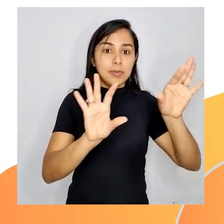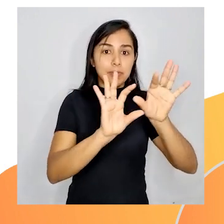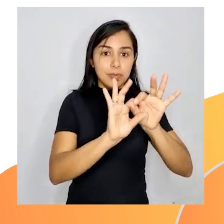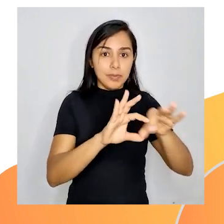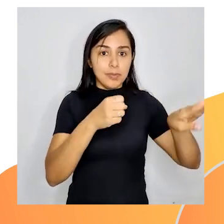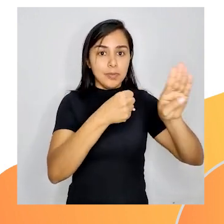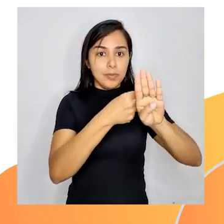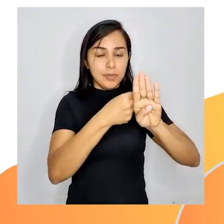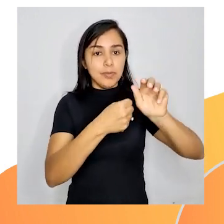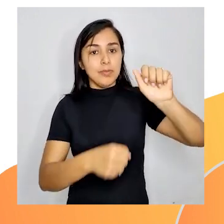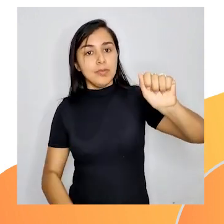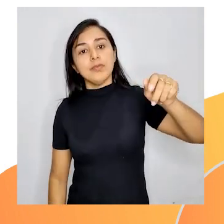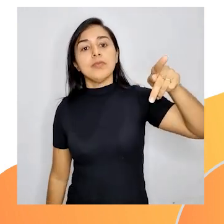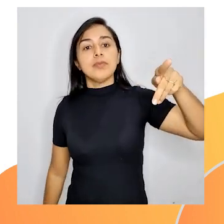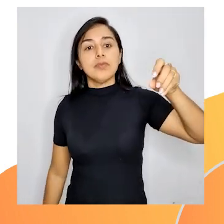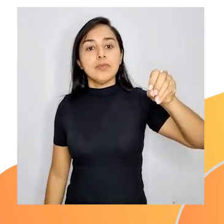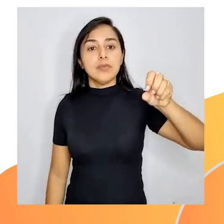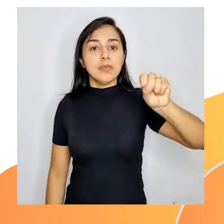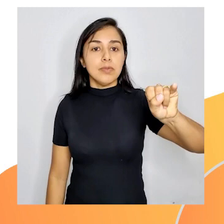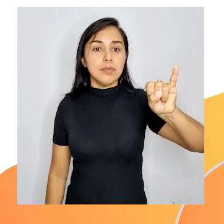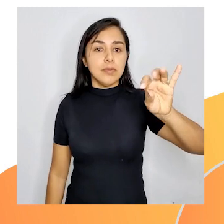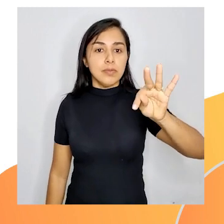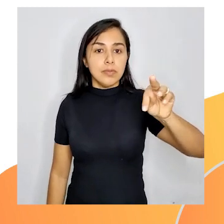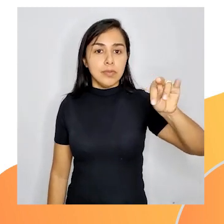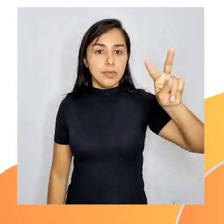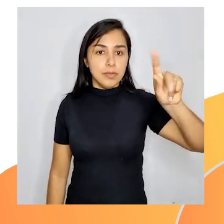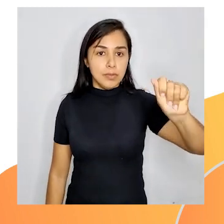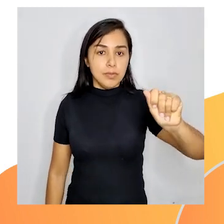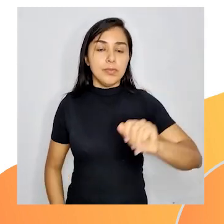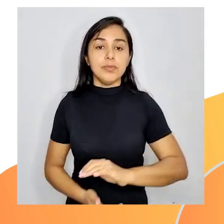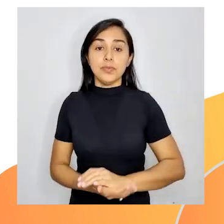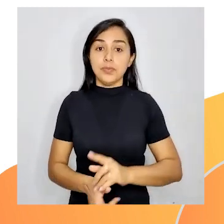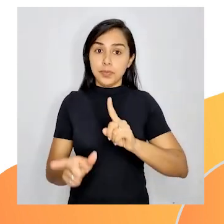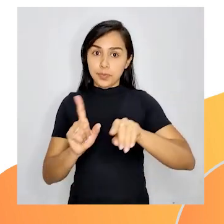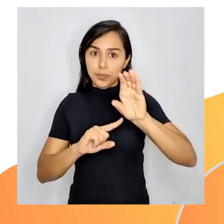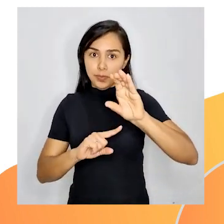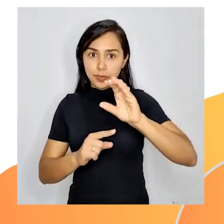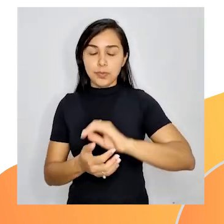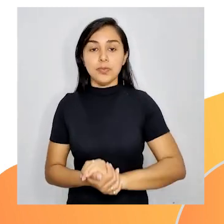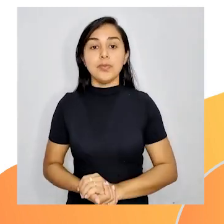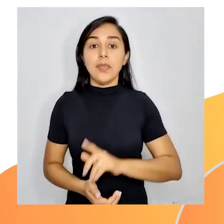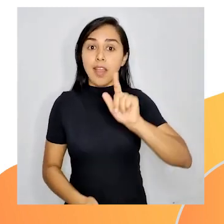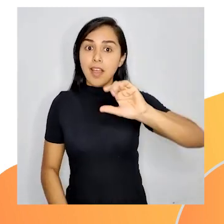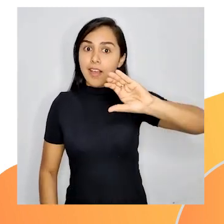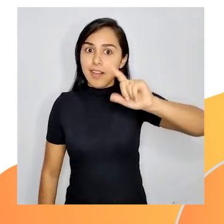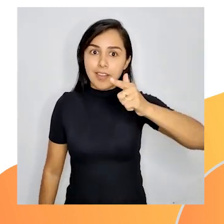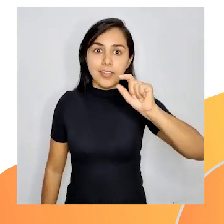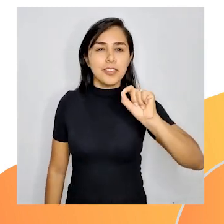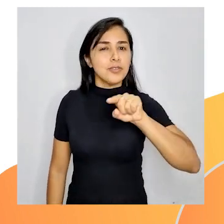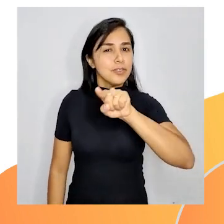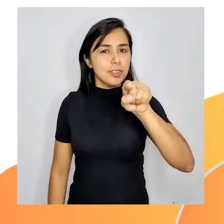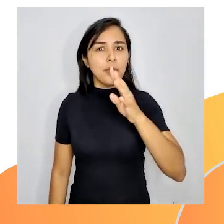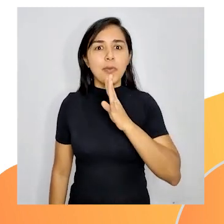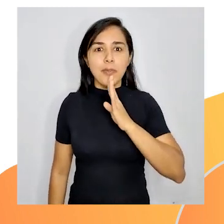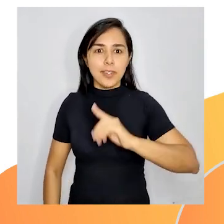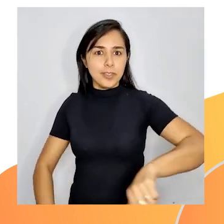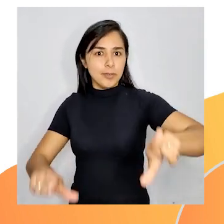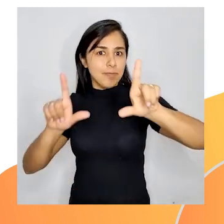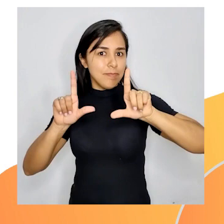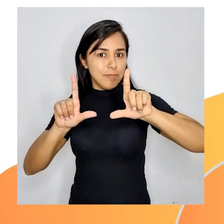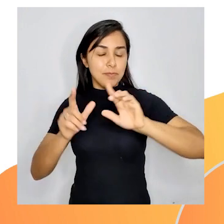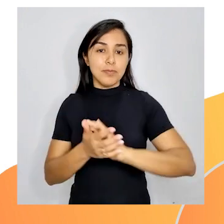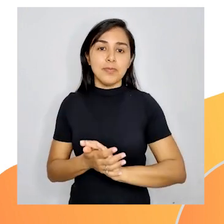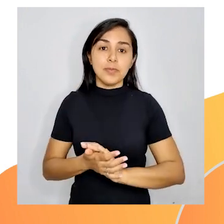substantiva apositiva. Letra C. É claro que você conhece o Flávio. O